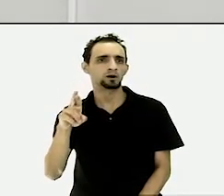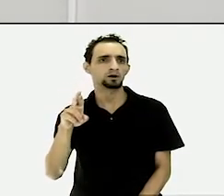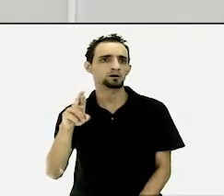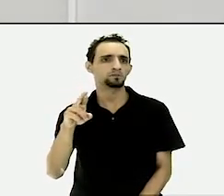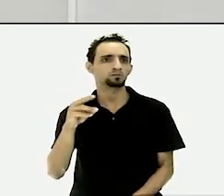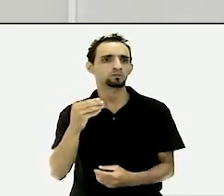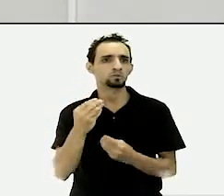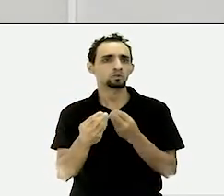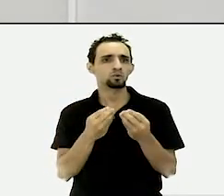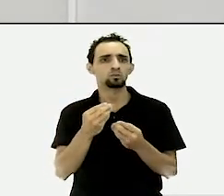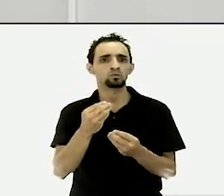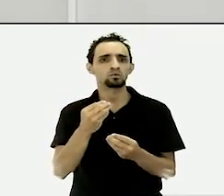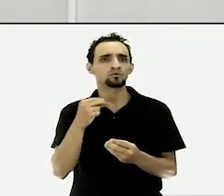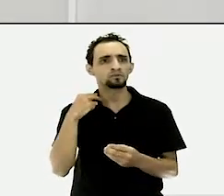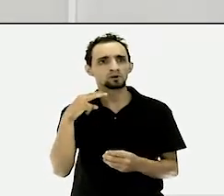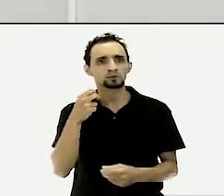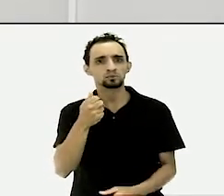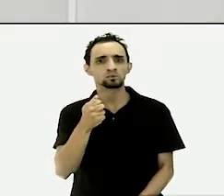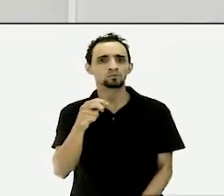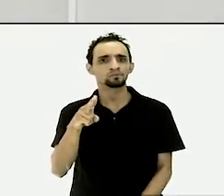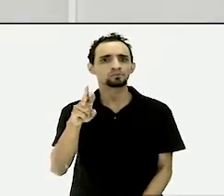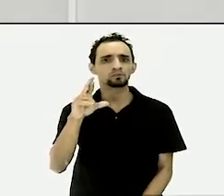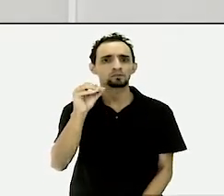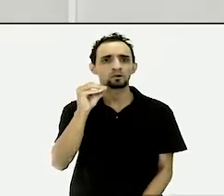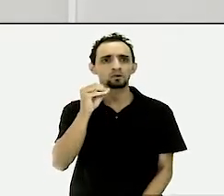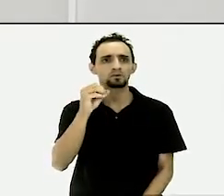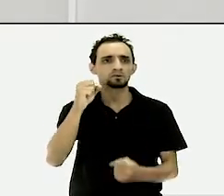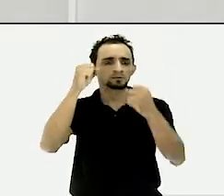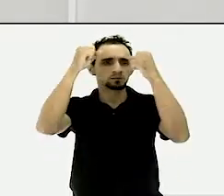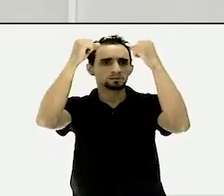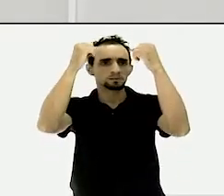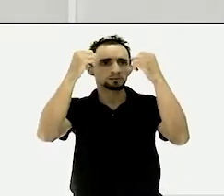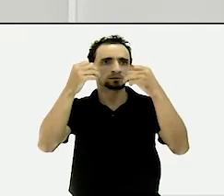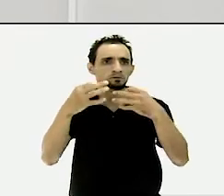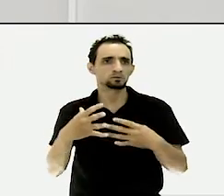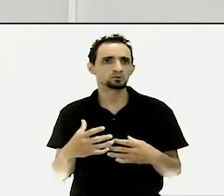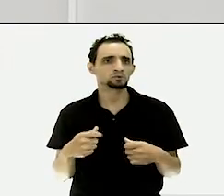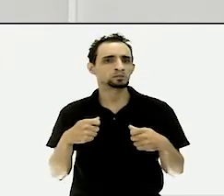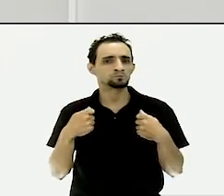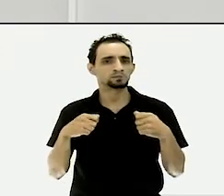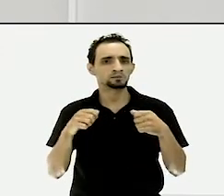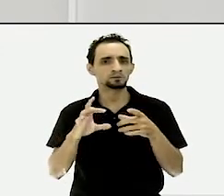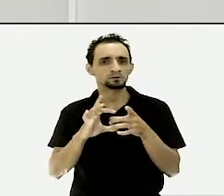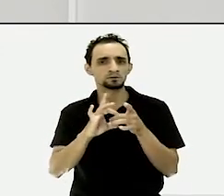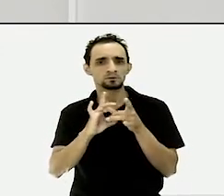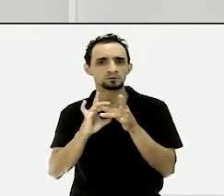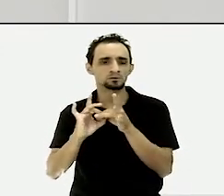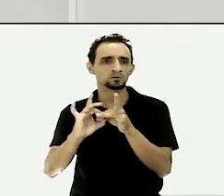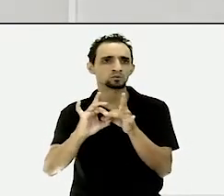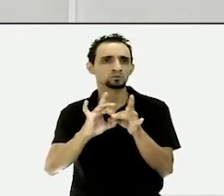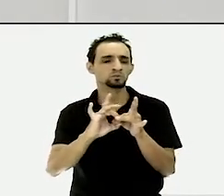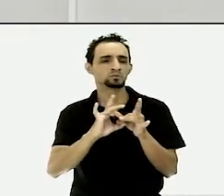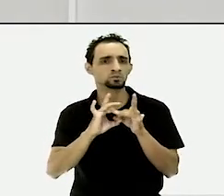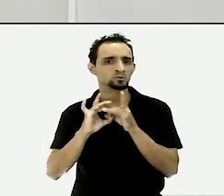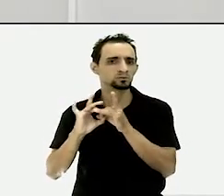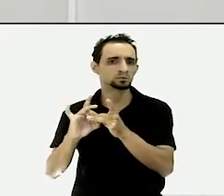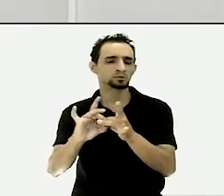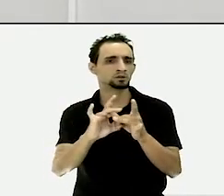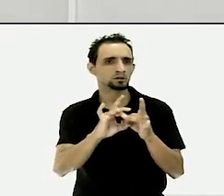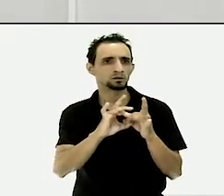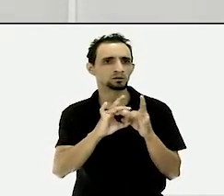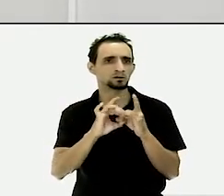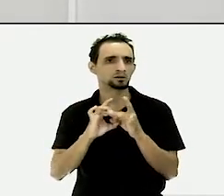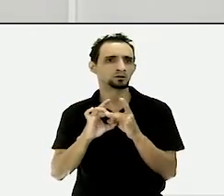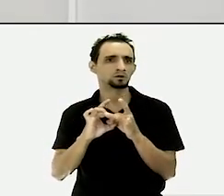Ledão aqui, e saber que está dando certo, isso nos deixa muito feliz. Então, quero agradecer toda a equipe, eu sei que vocês podem contar